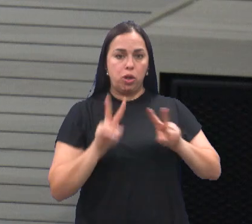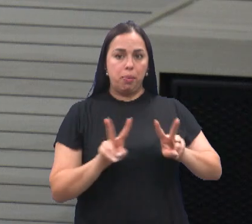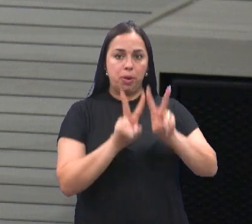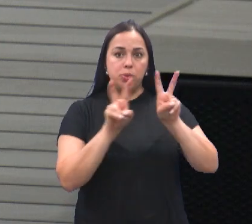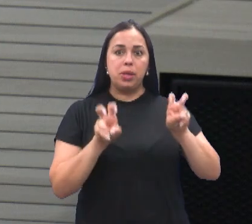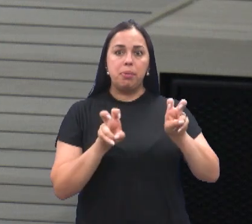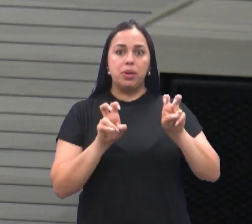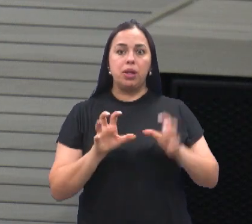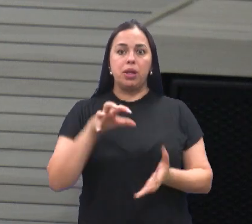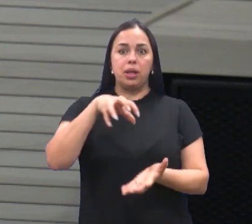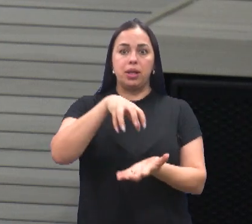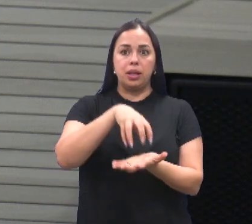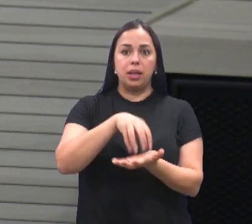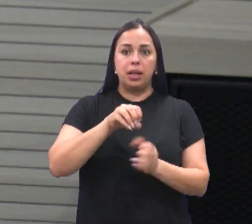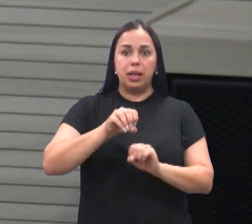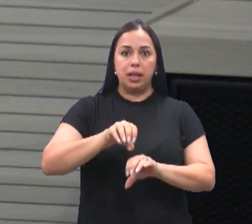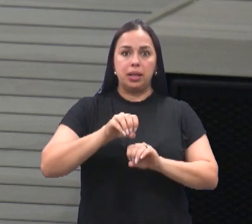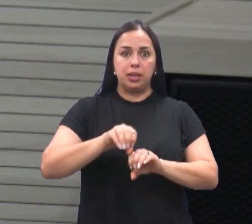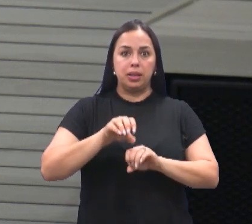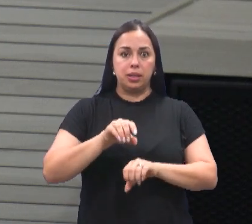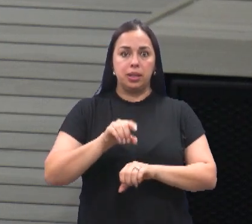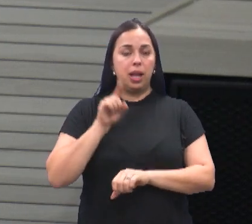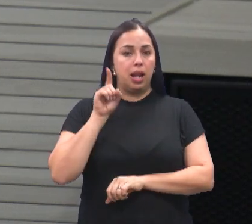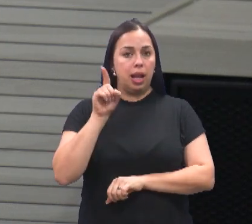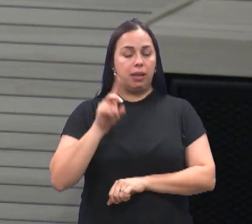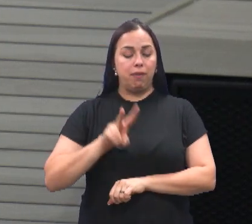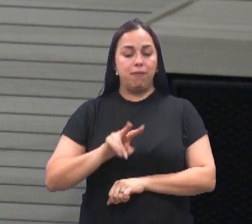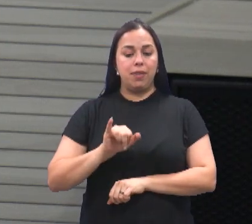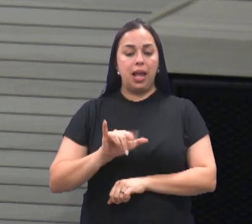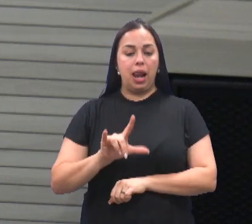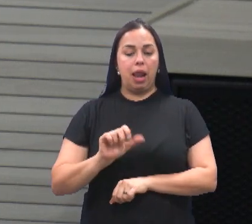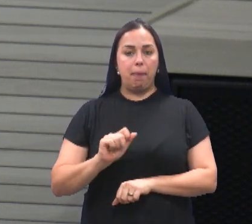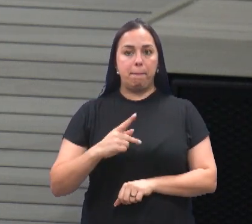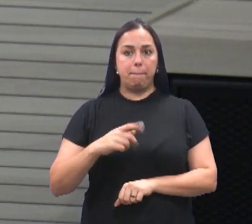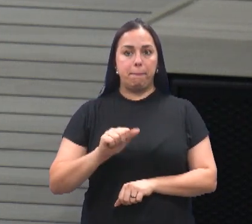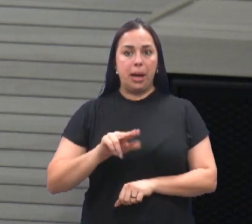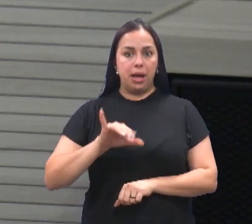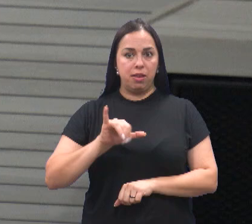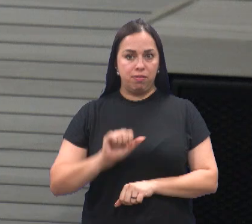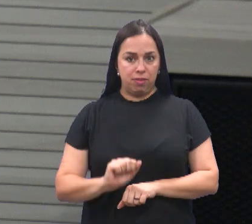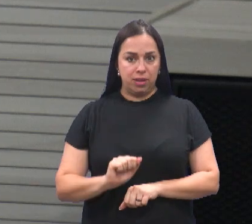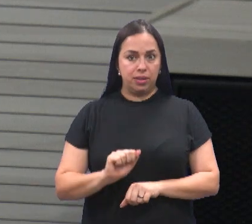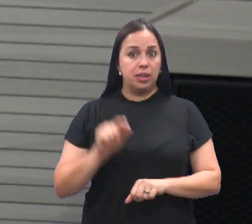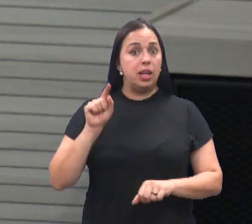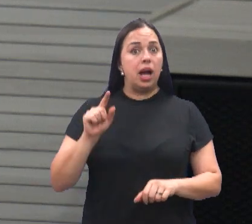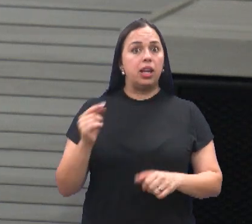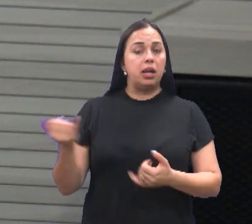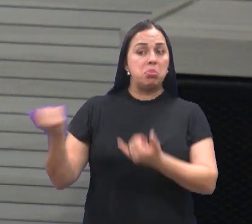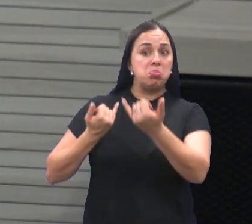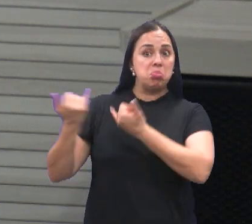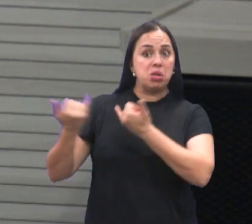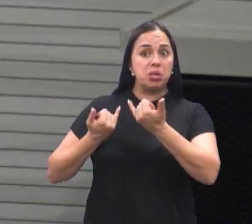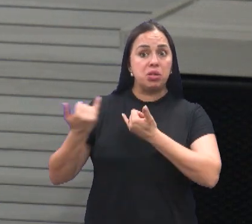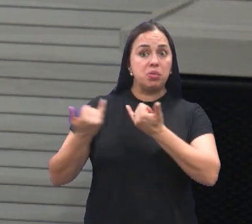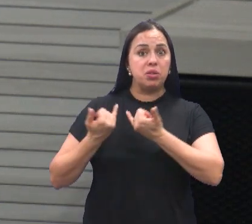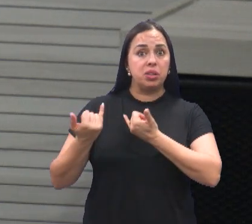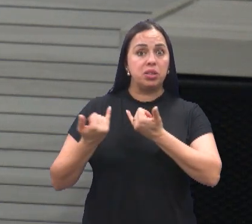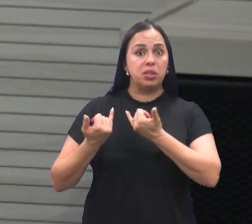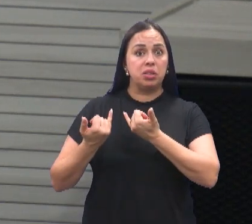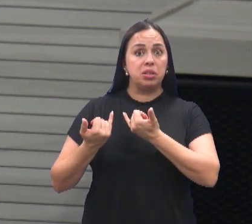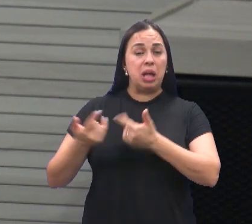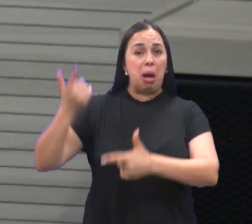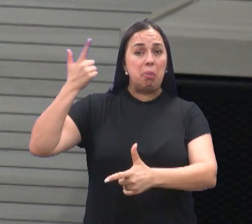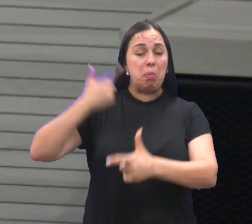entidade educacional no Altos do Vila Paiva, e o que a gente escuta é que a ABRAP, essa entidade, tem trazido muitos